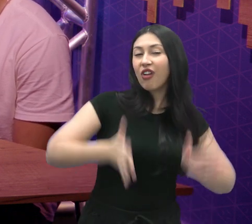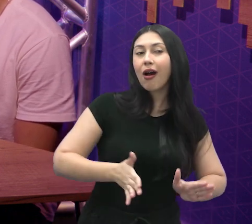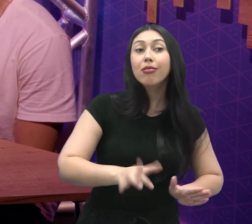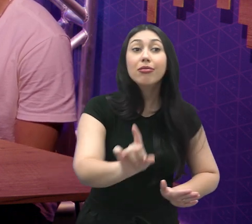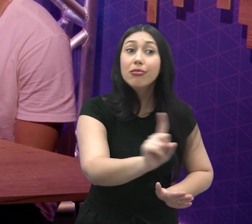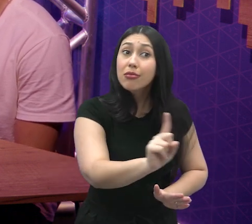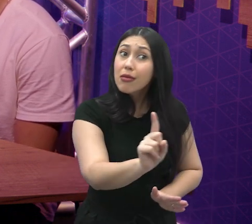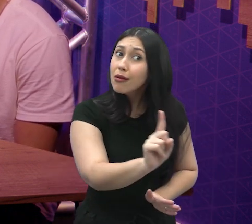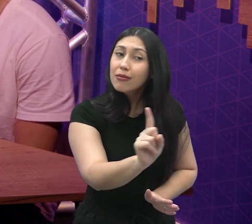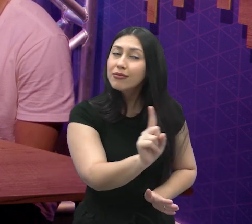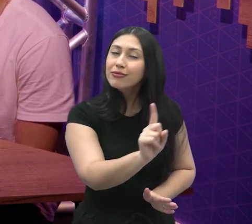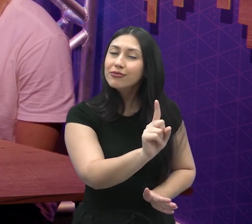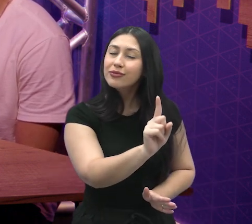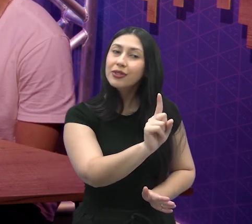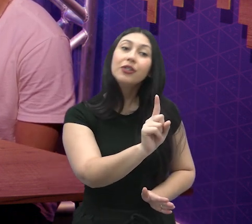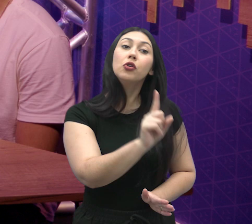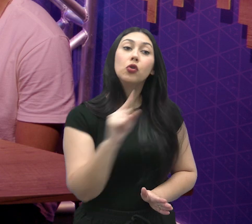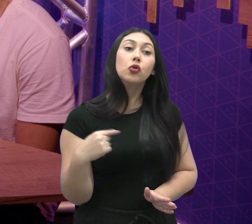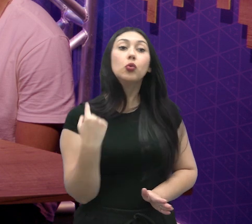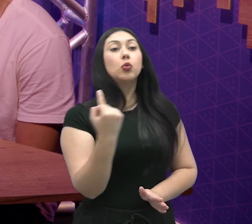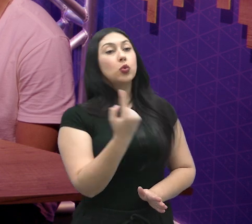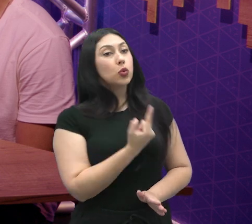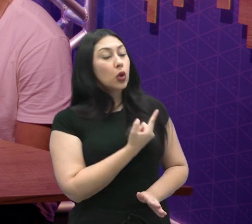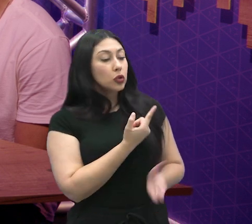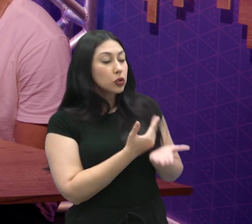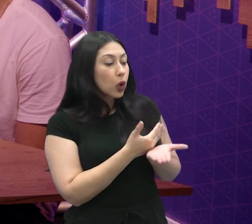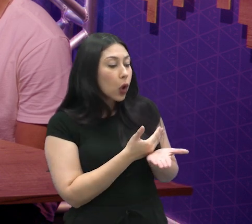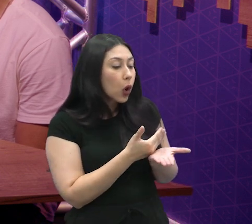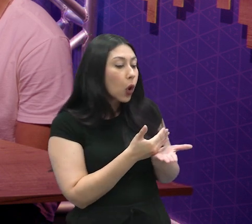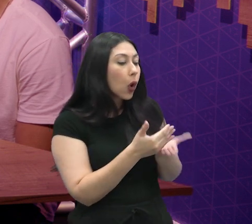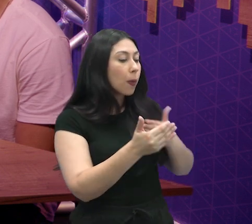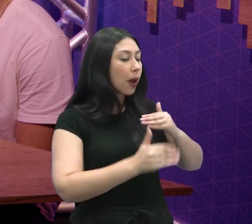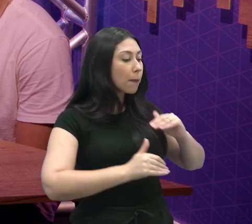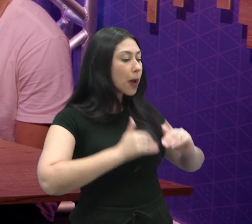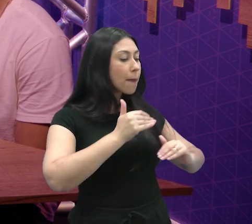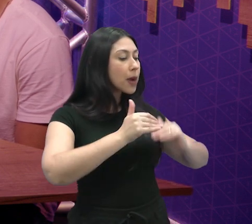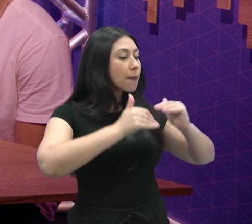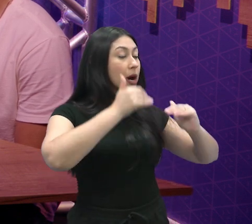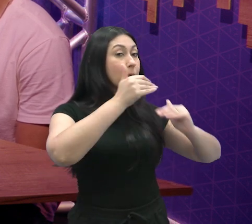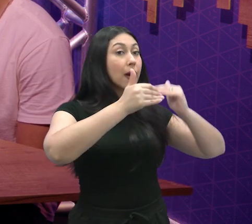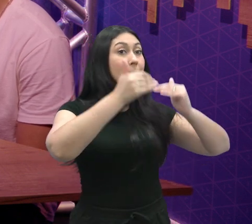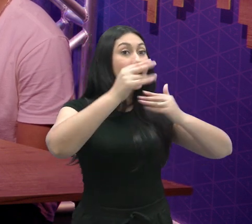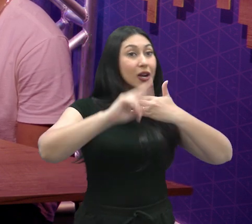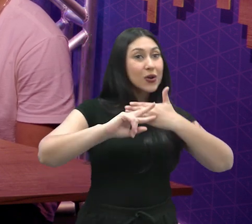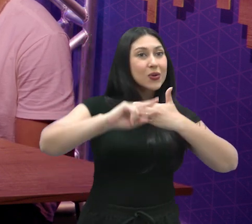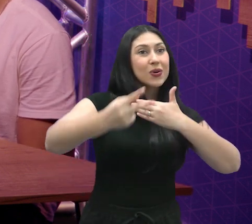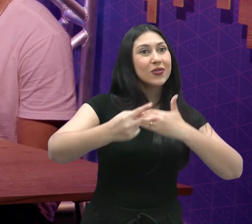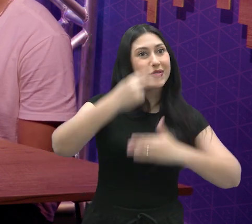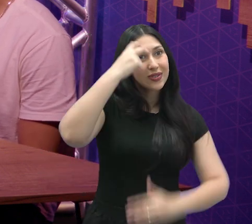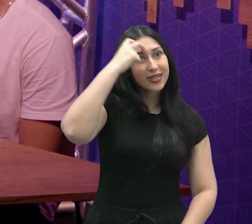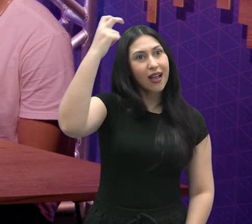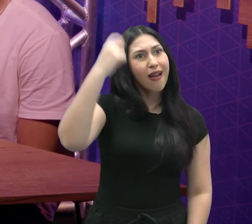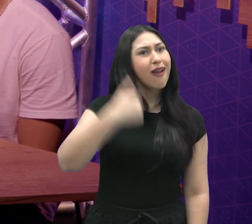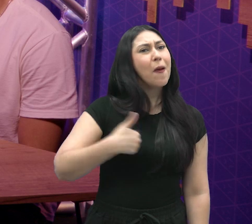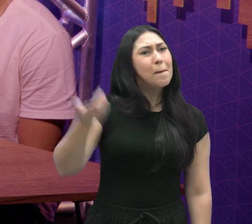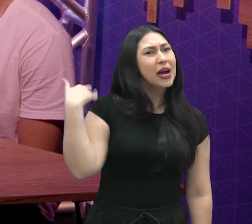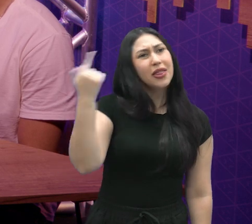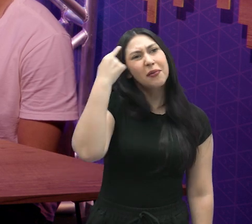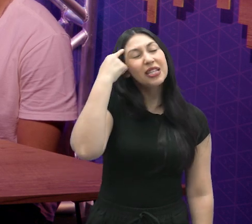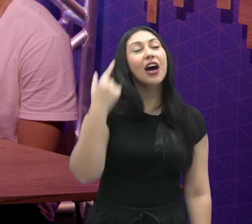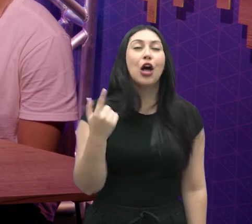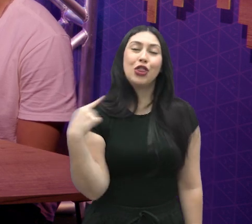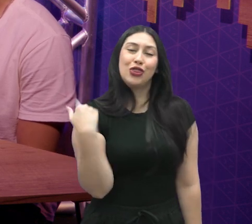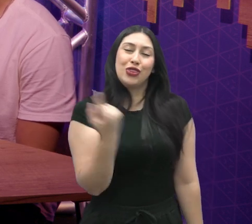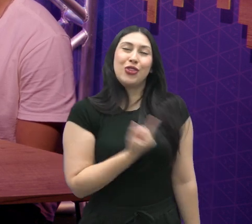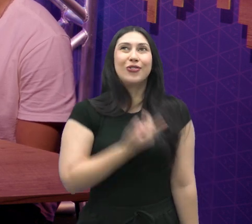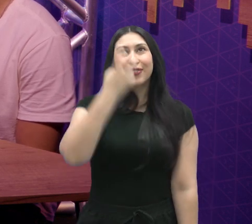inteligente. A gente, por a gente ter desenvolvido algumas coisas, é que a gente foi ficando inteligente, né? Eu achava